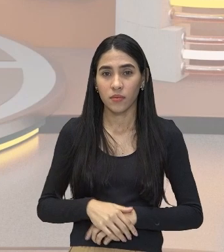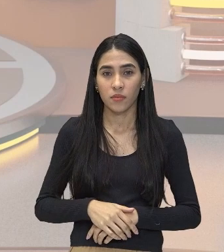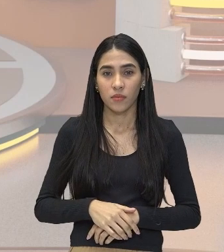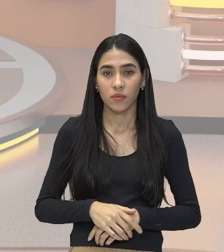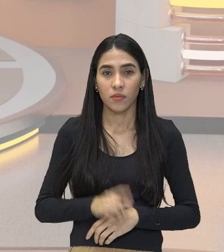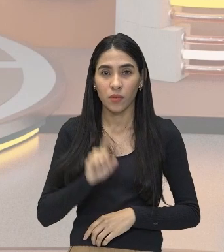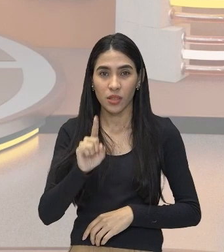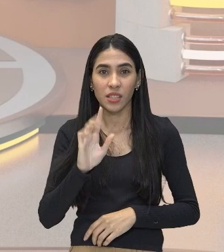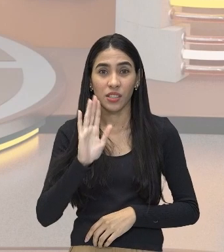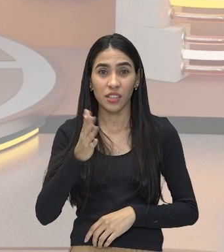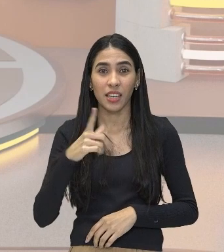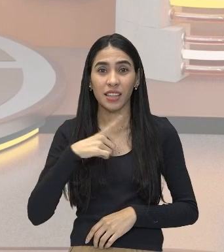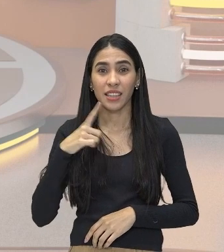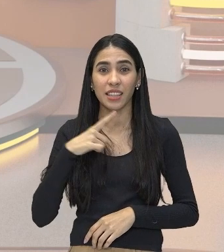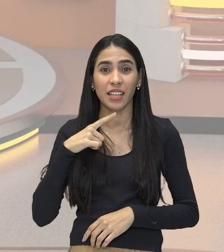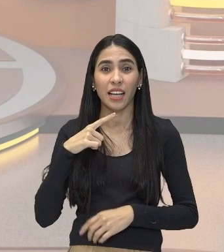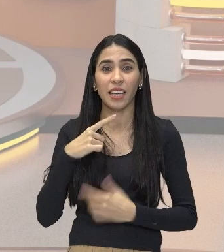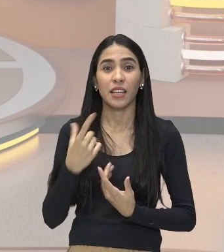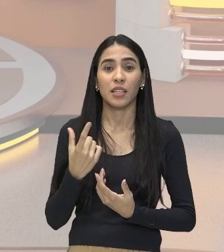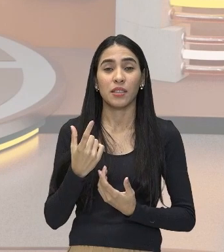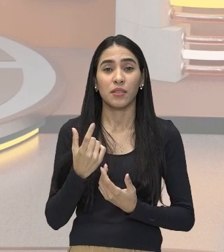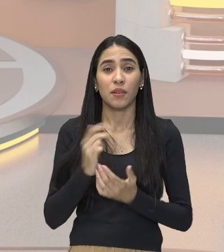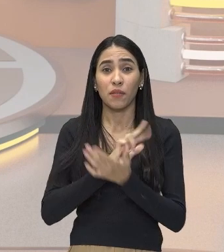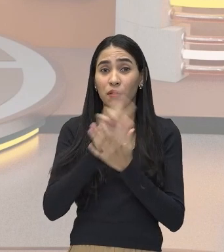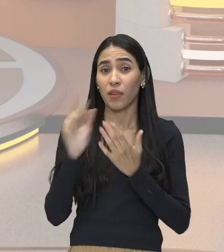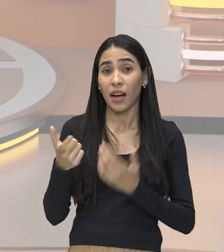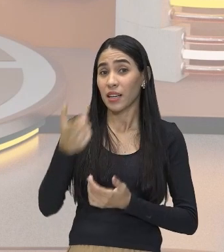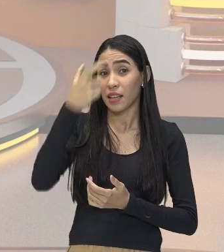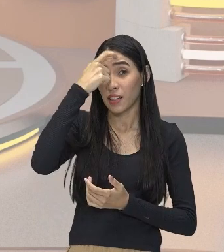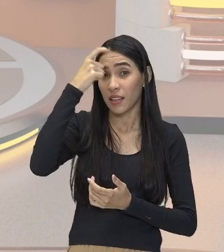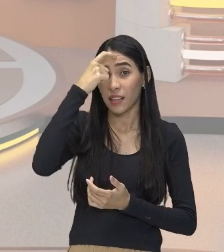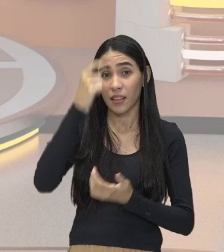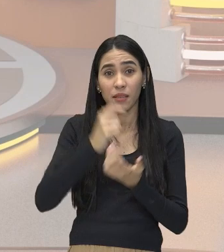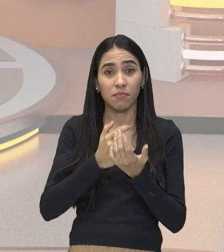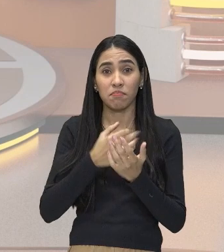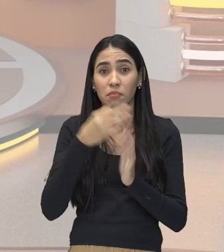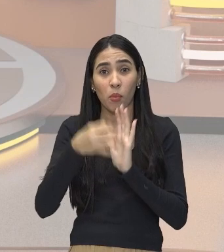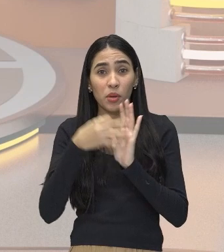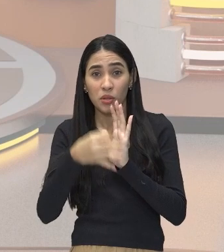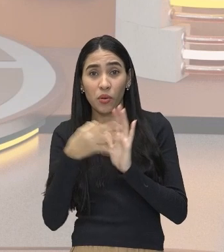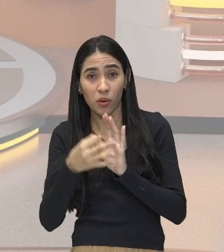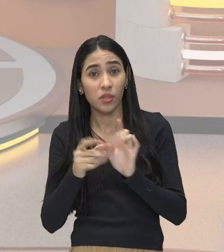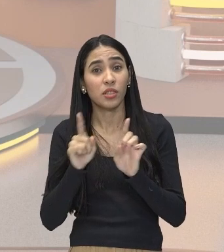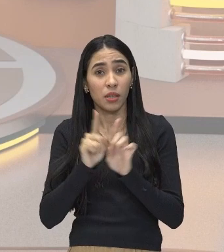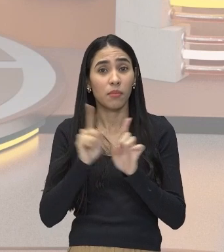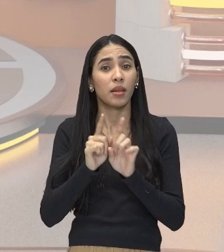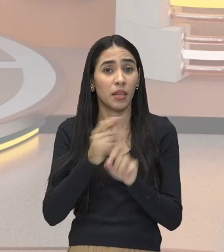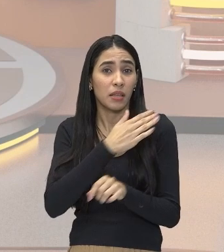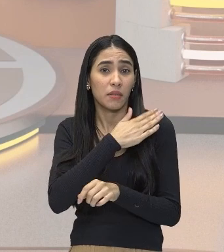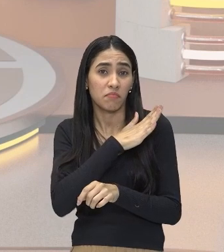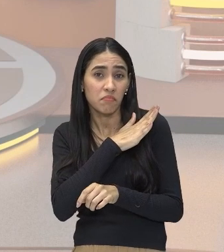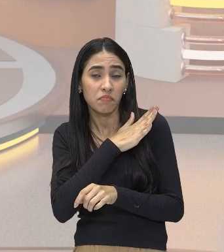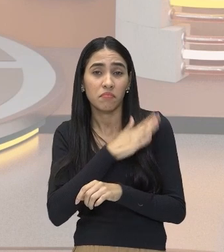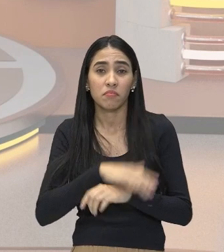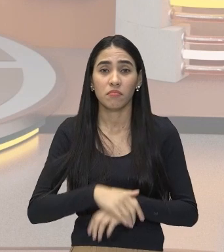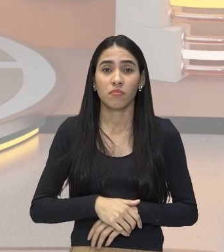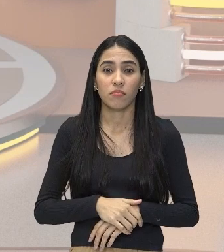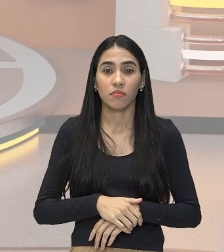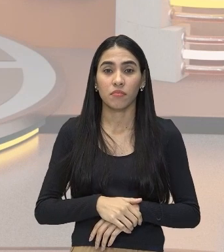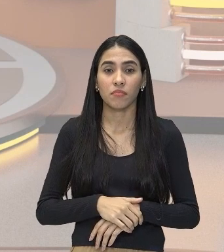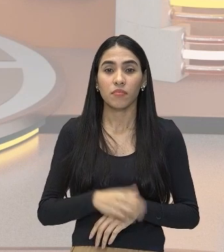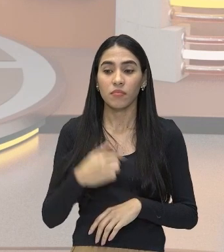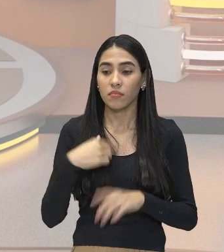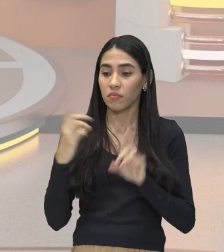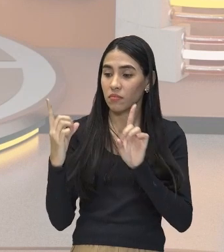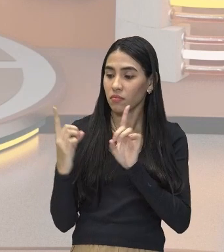já com ideias pré-concebidas, ó, e até preconceituosas. Quando você vai se aproximar daquela